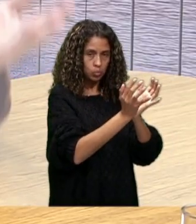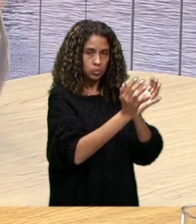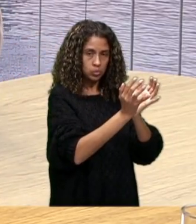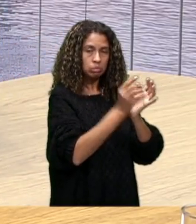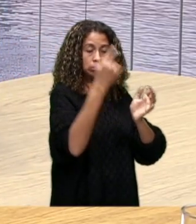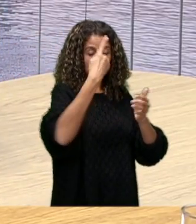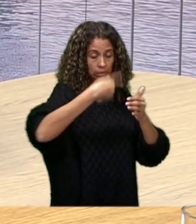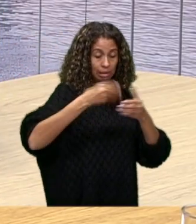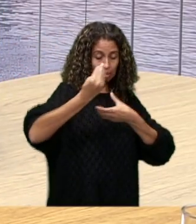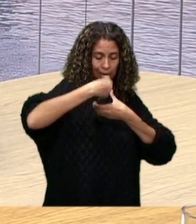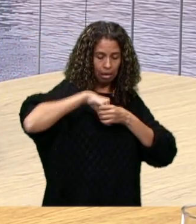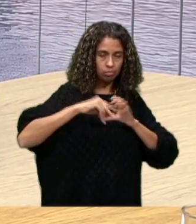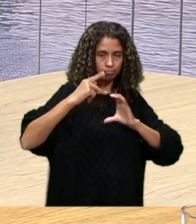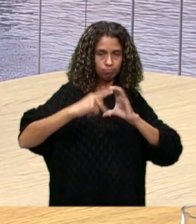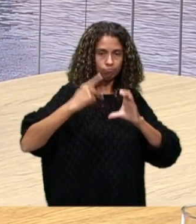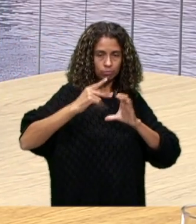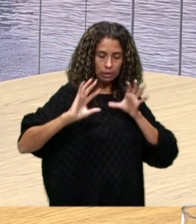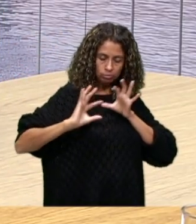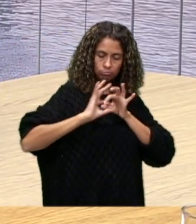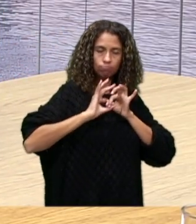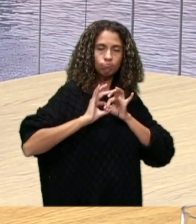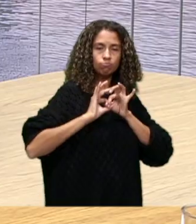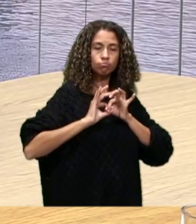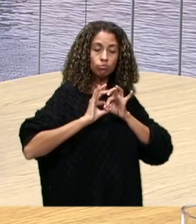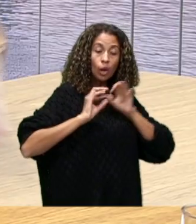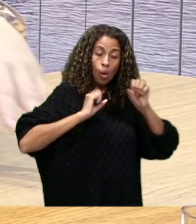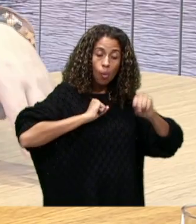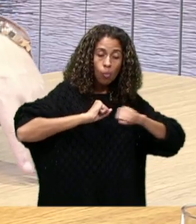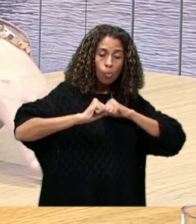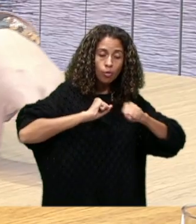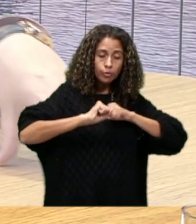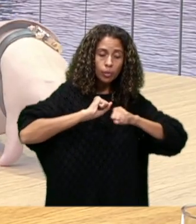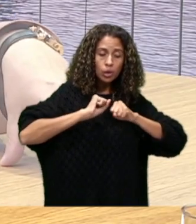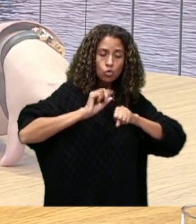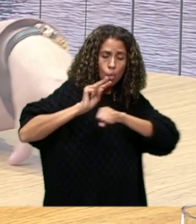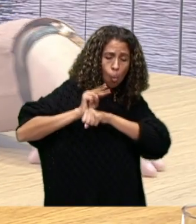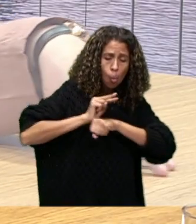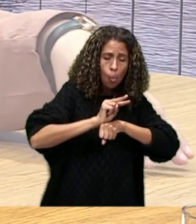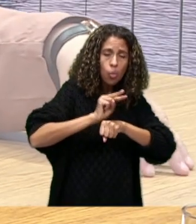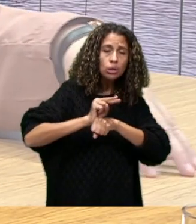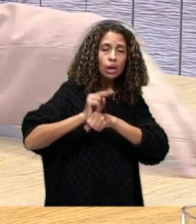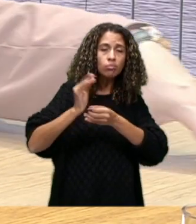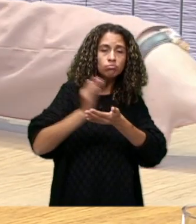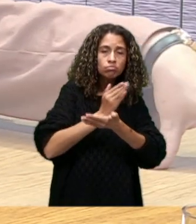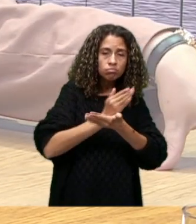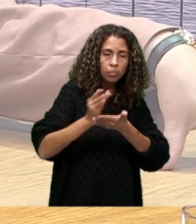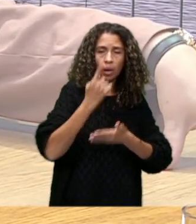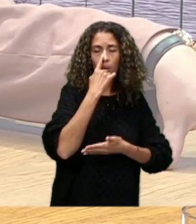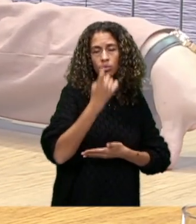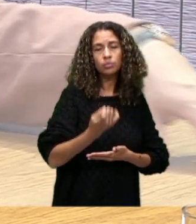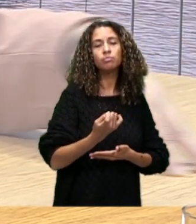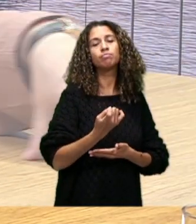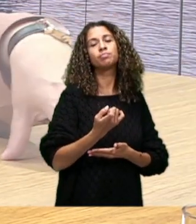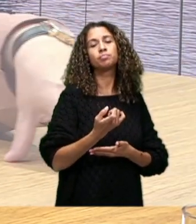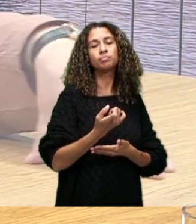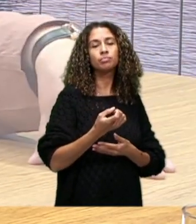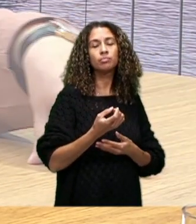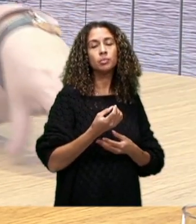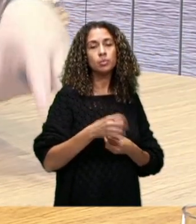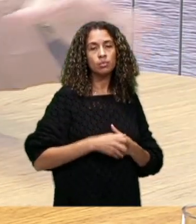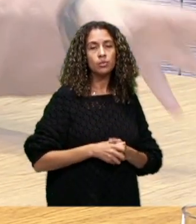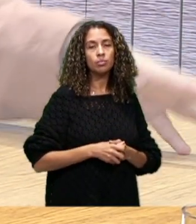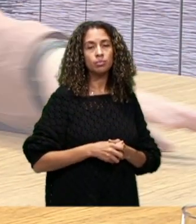Câmara se integrem mesmo nesse movimento de saber que deve se fazer